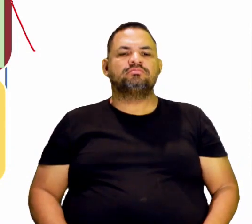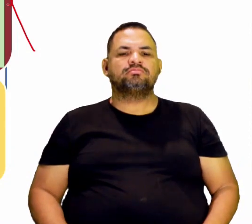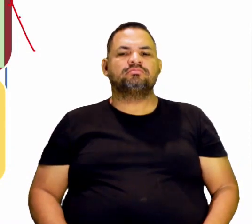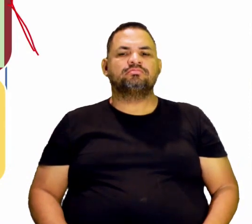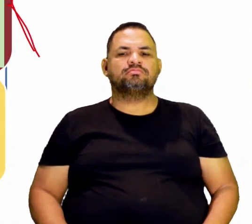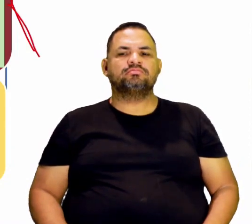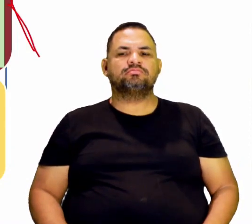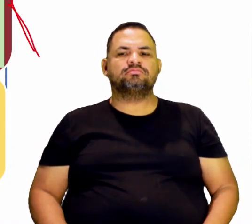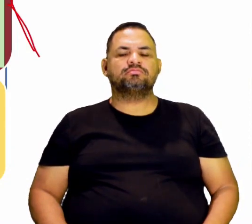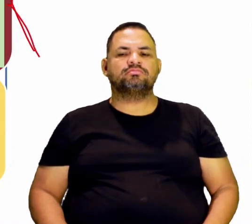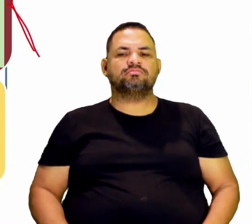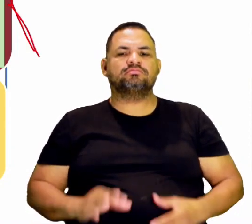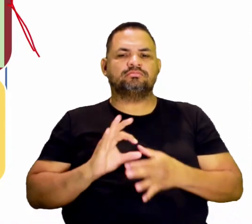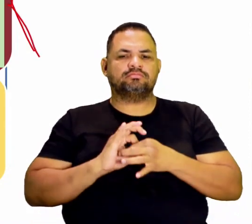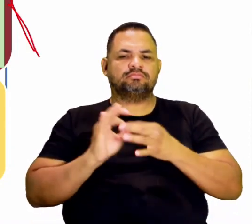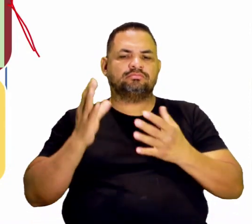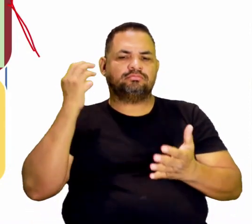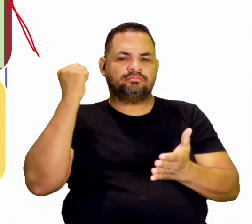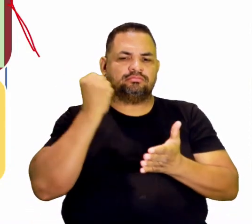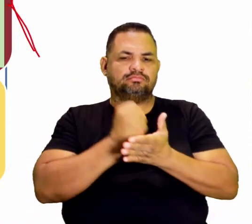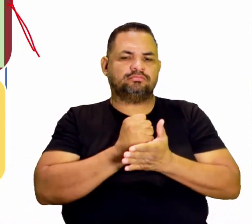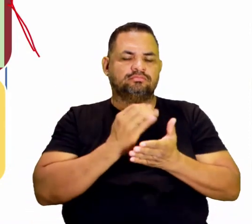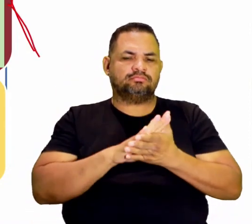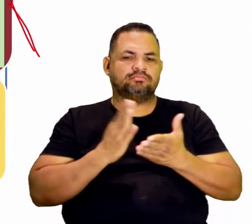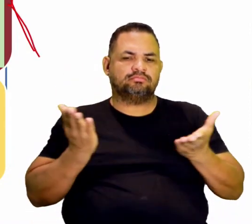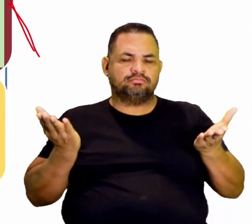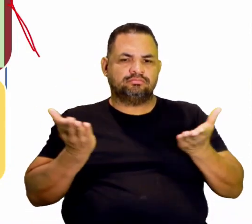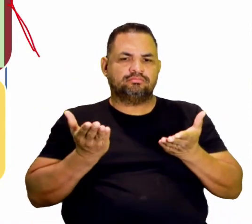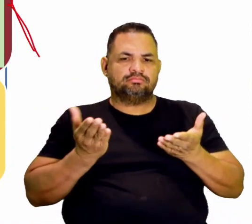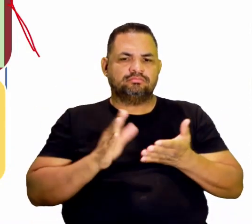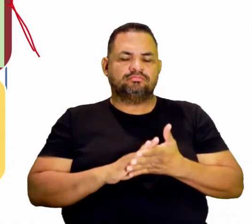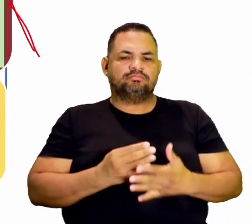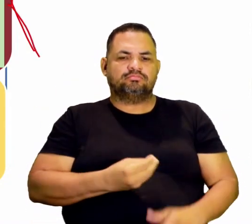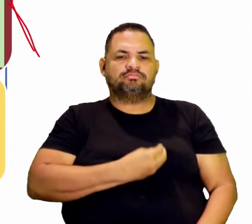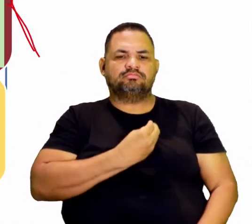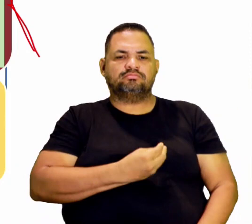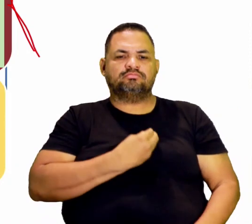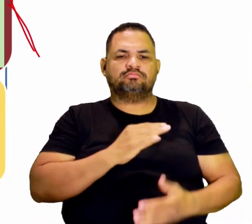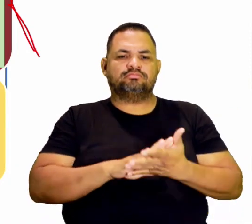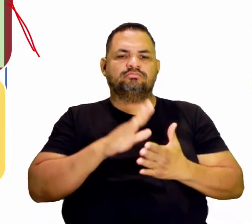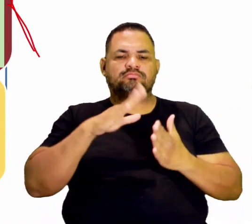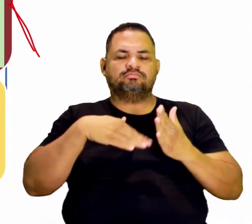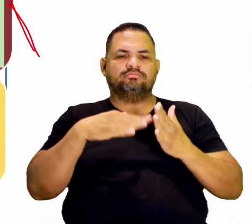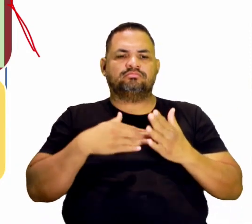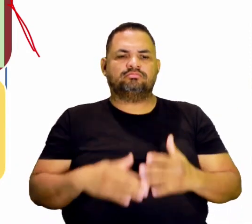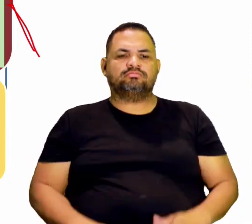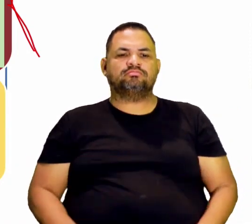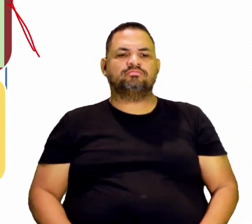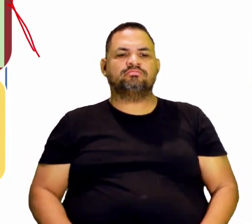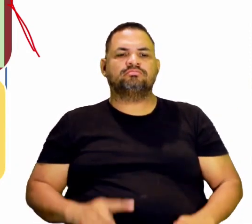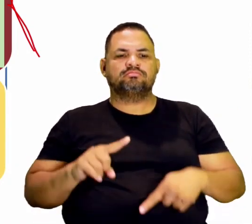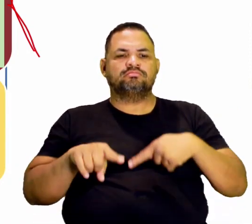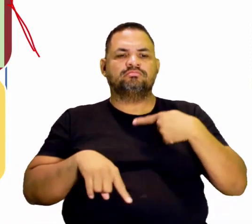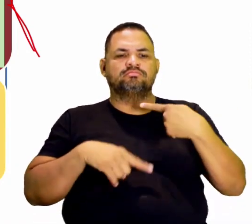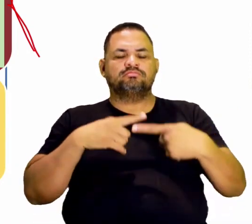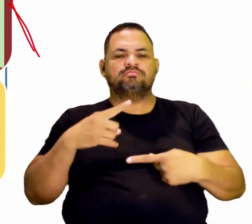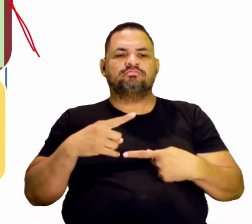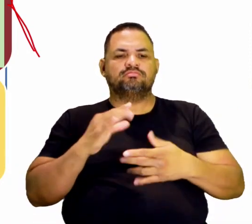deixaram sua marca nesse momento aí da pintura. Então, depois